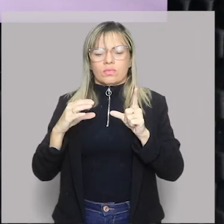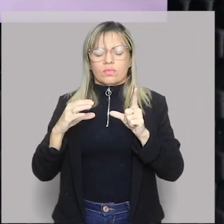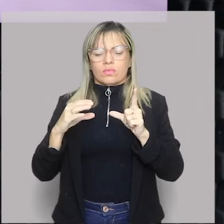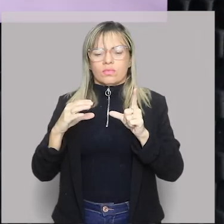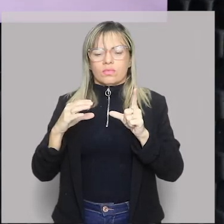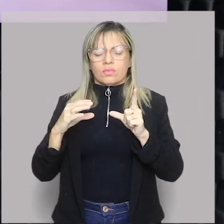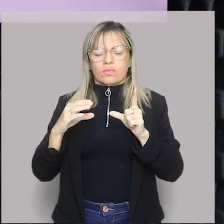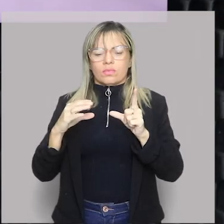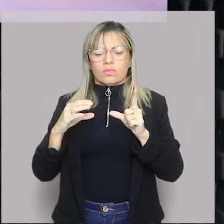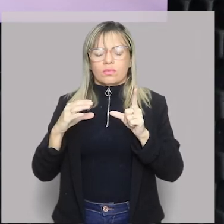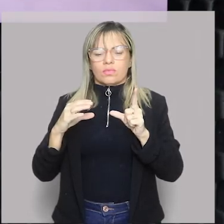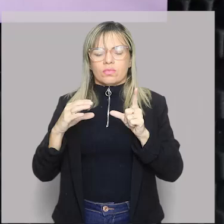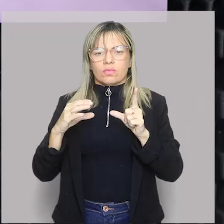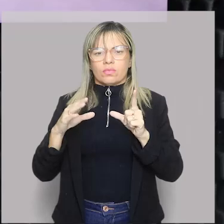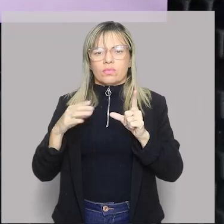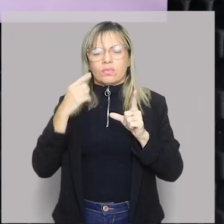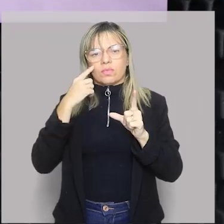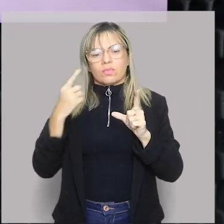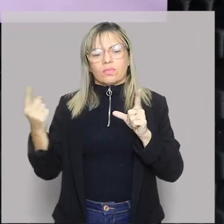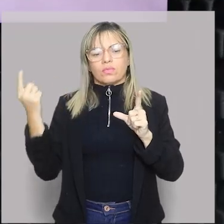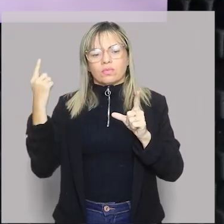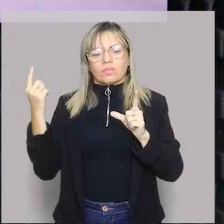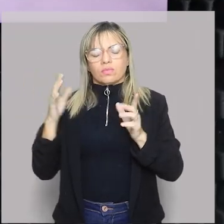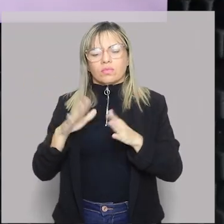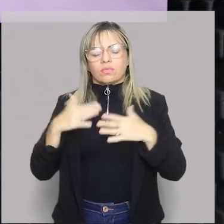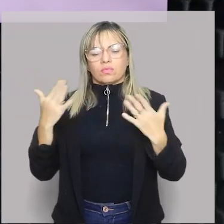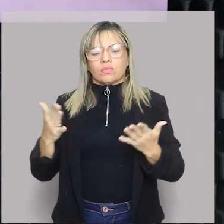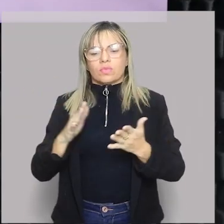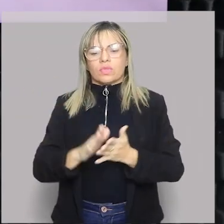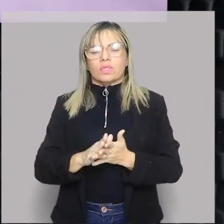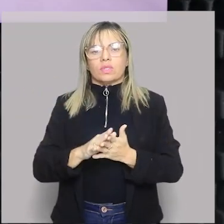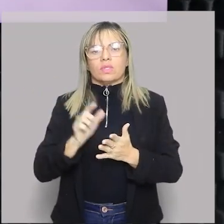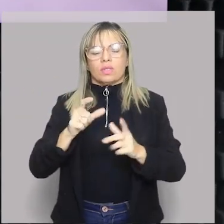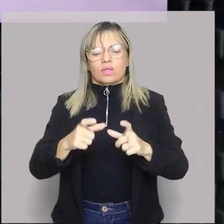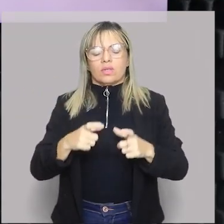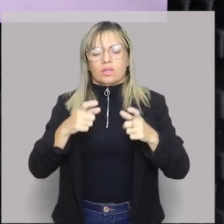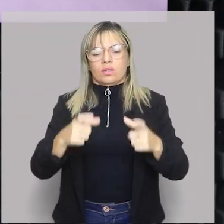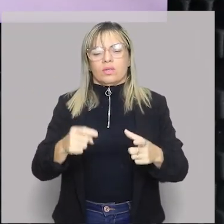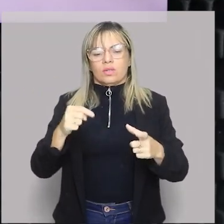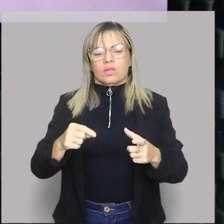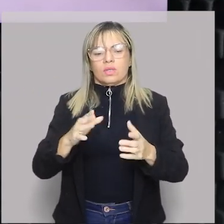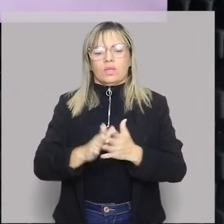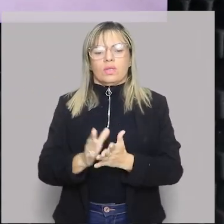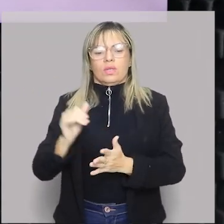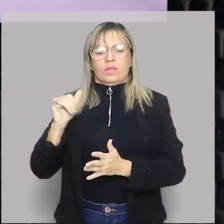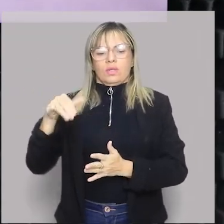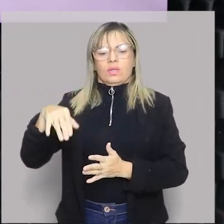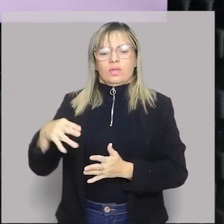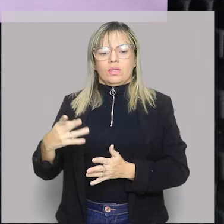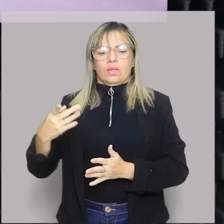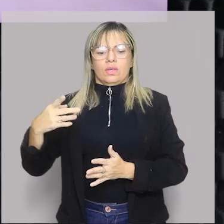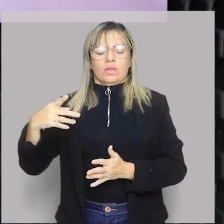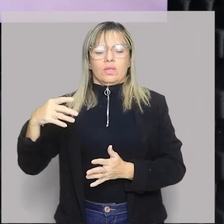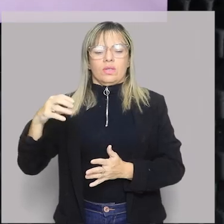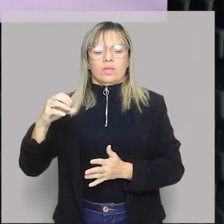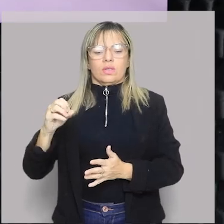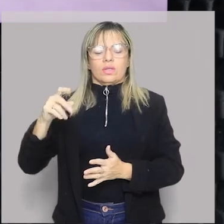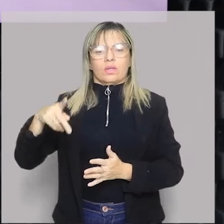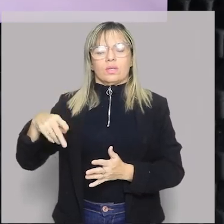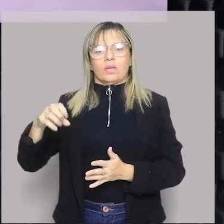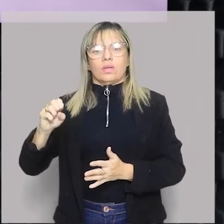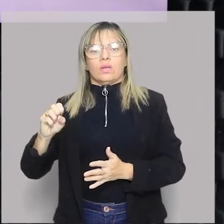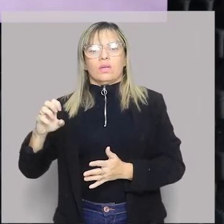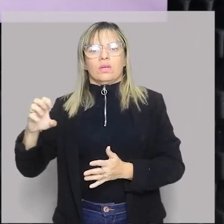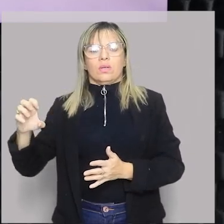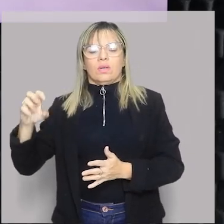dos interlocutores. Olha, aqui nessa questão, ele até identifica para você que é uma sinopse. Ele já está dizendo. Só